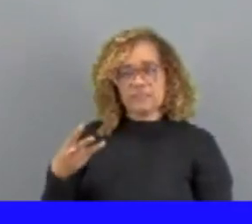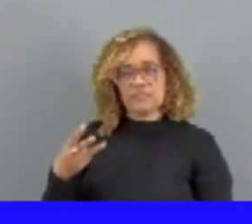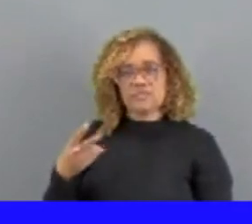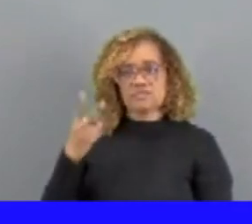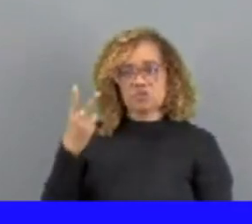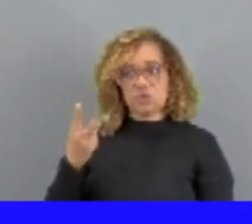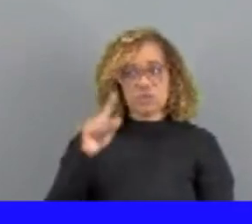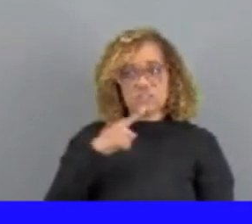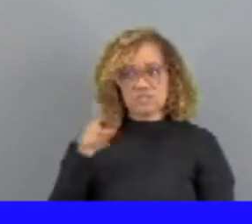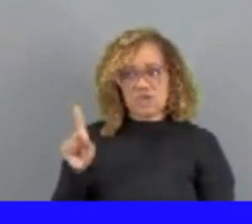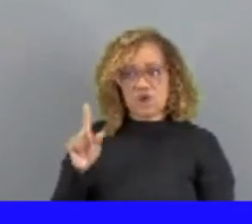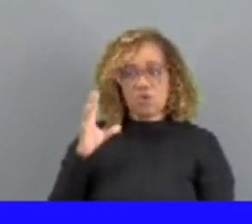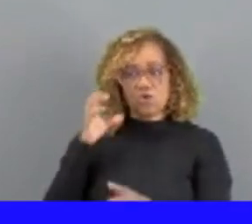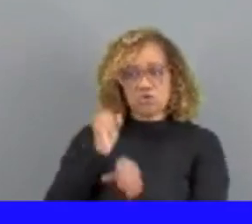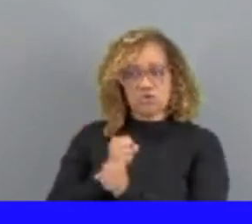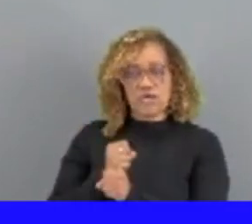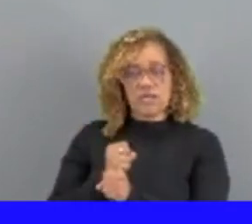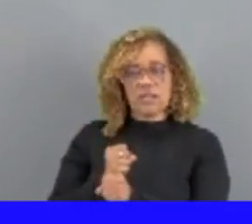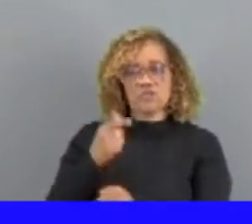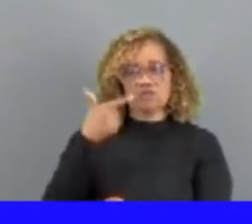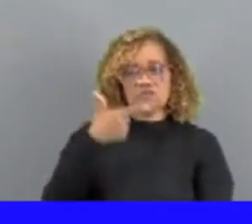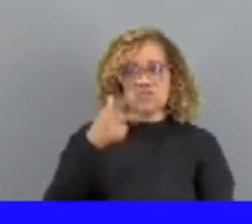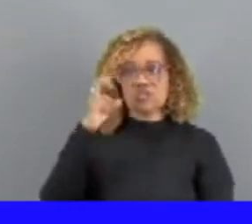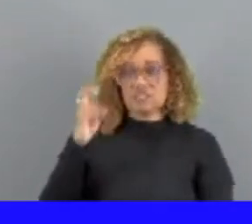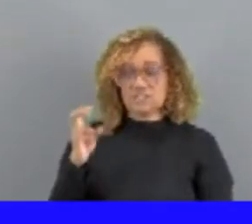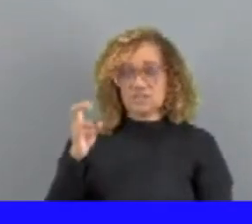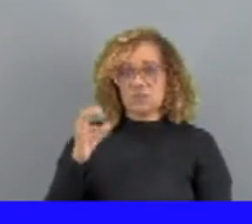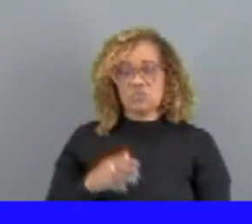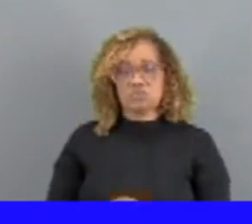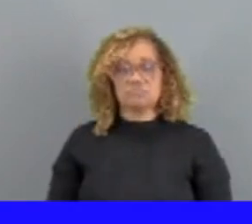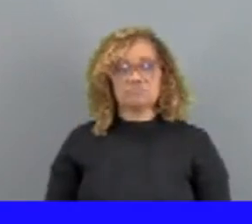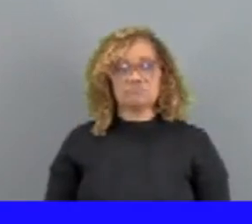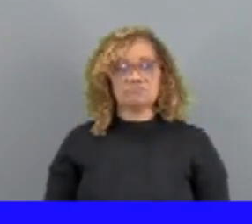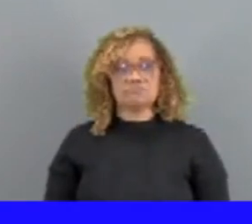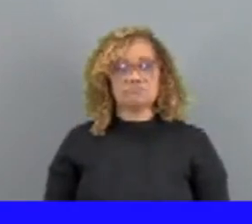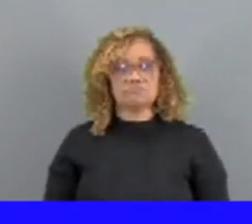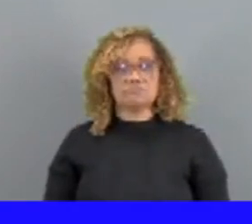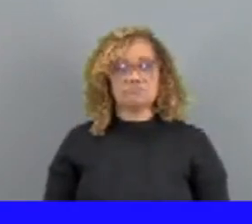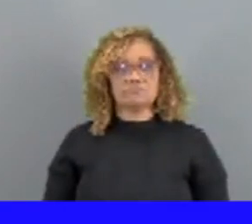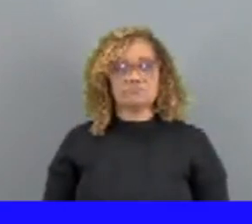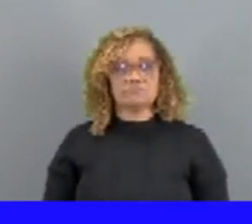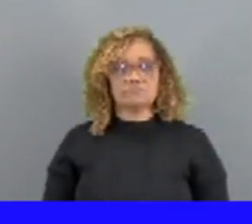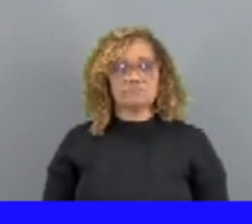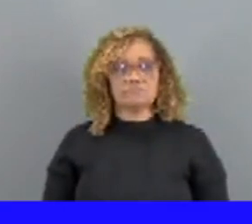não, totalizando os 25 votos. Presidente, encaminhando a urgência da comissão.